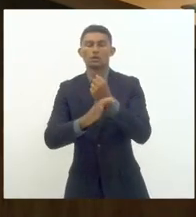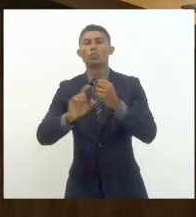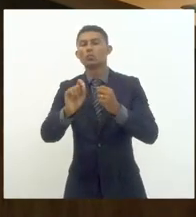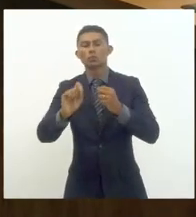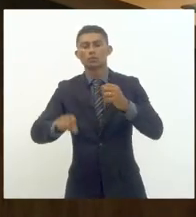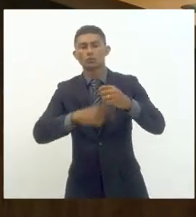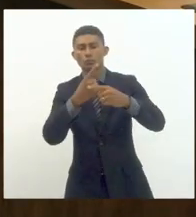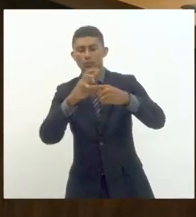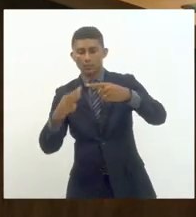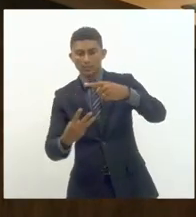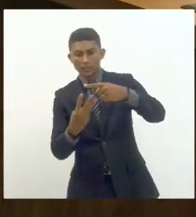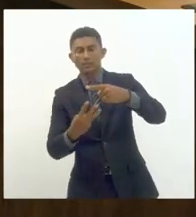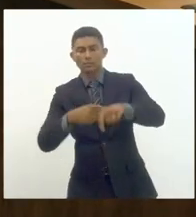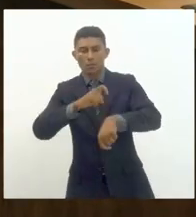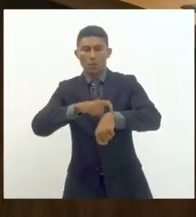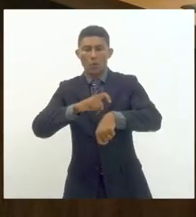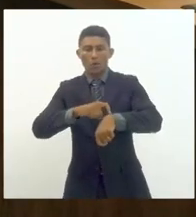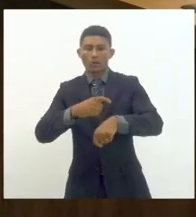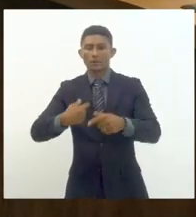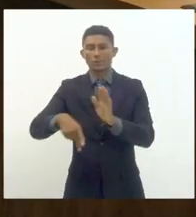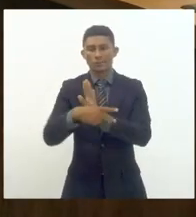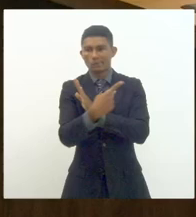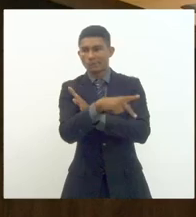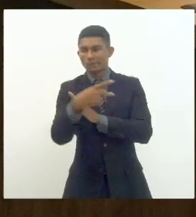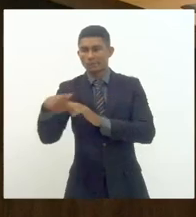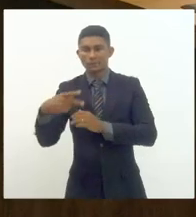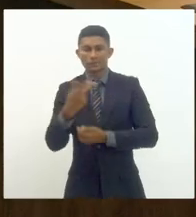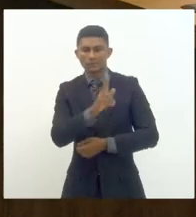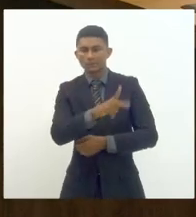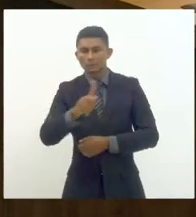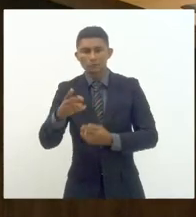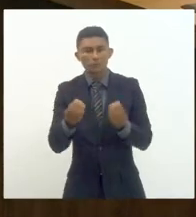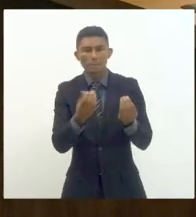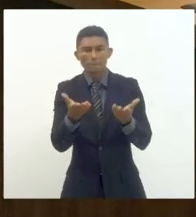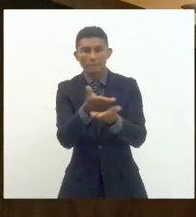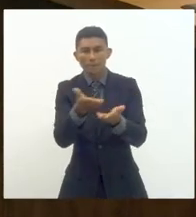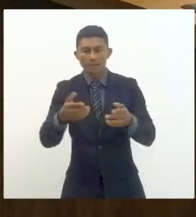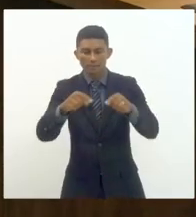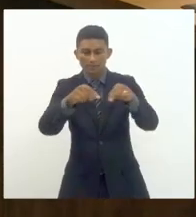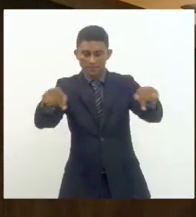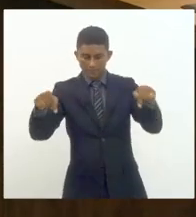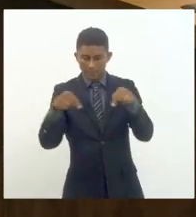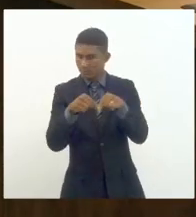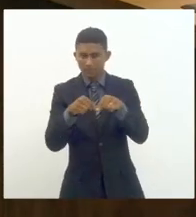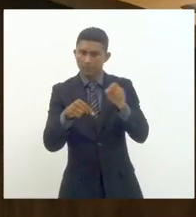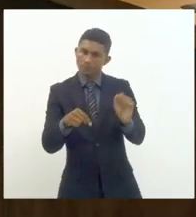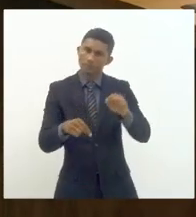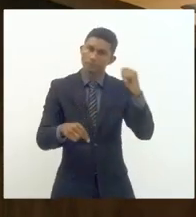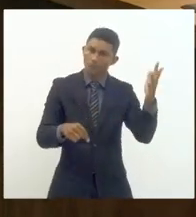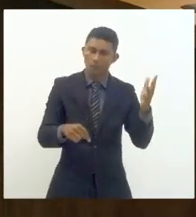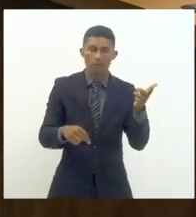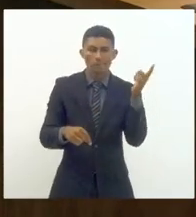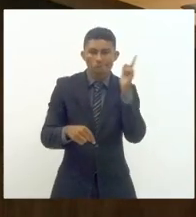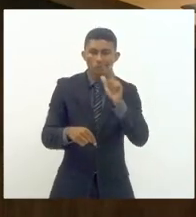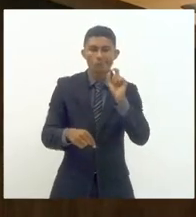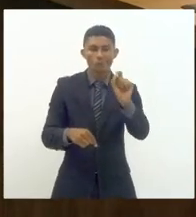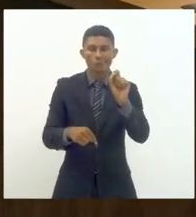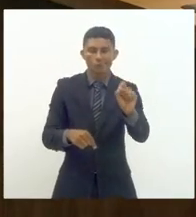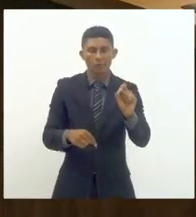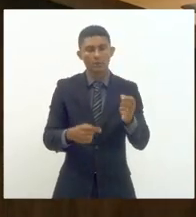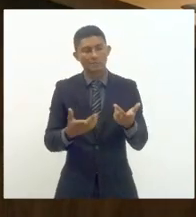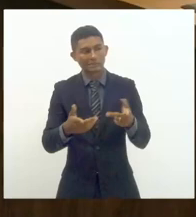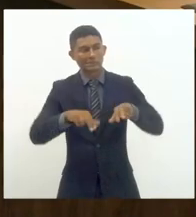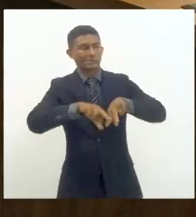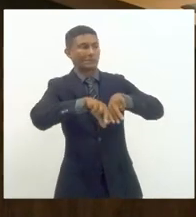da carga horária contratada do professor para que ele possa, fora de sala de aula, se dedicar a etapas e